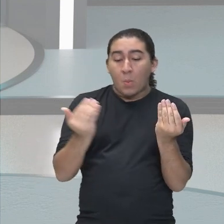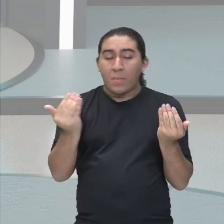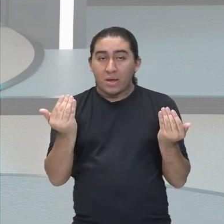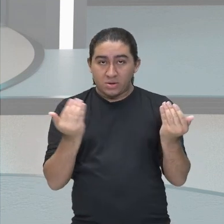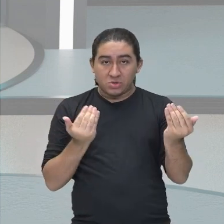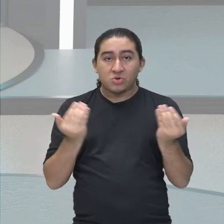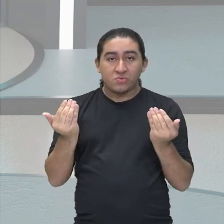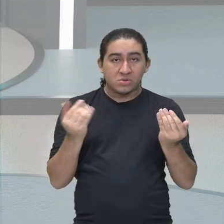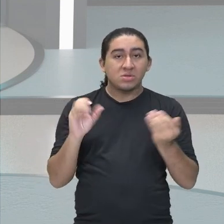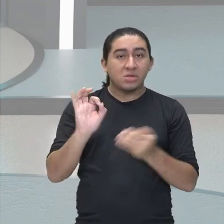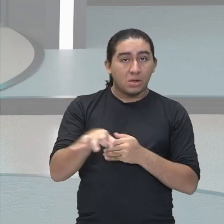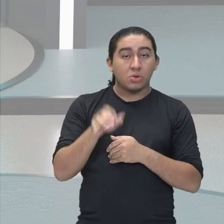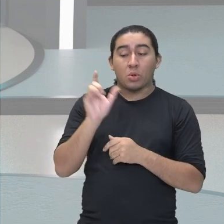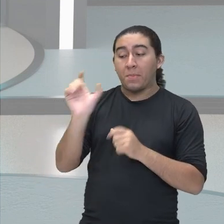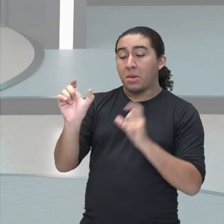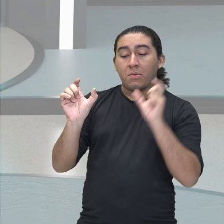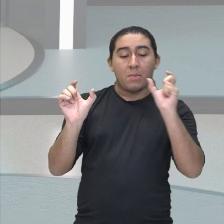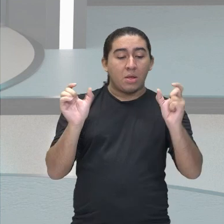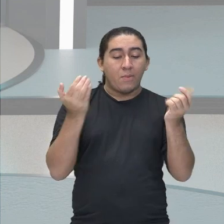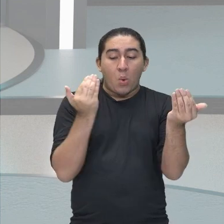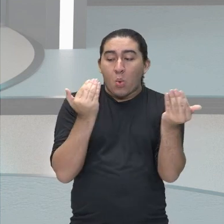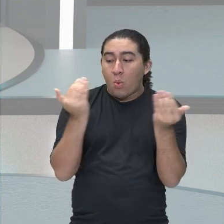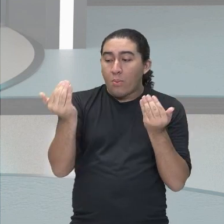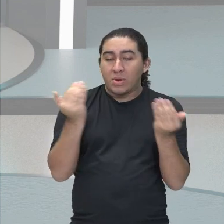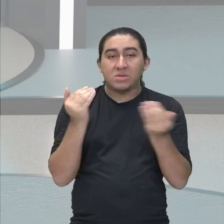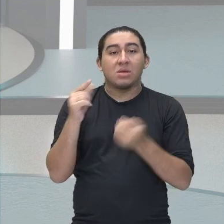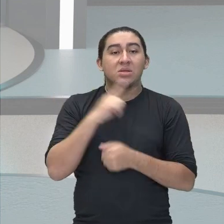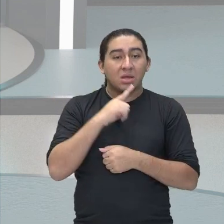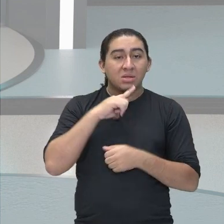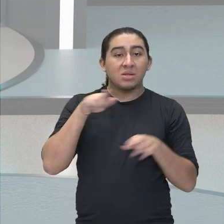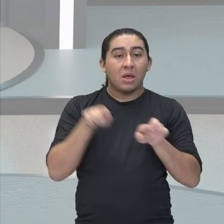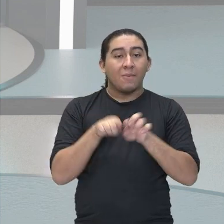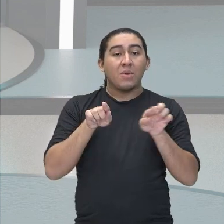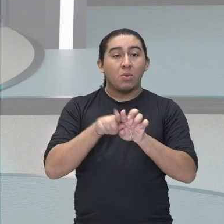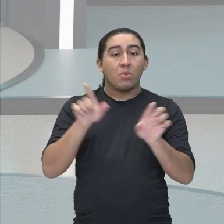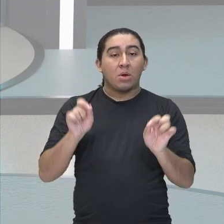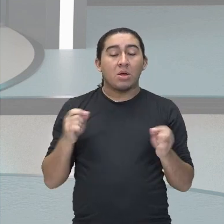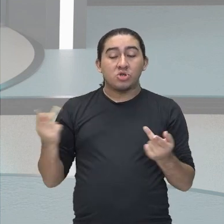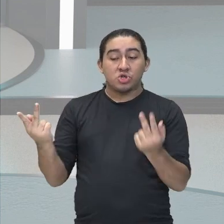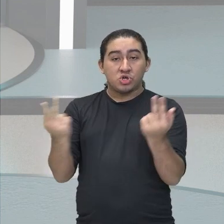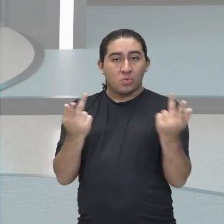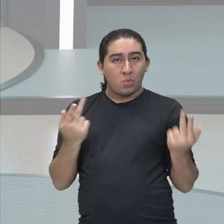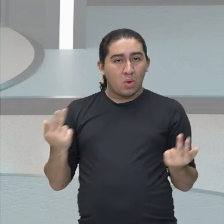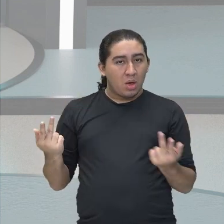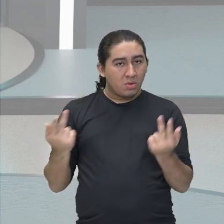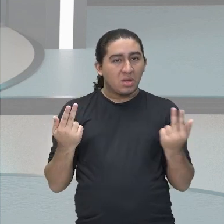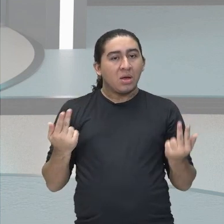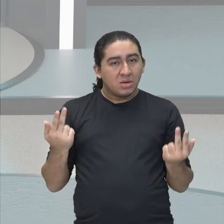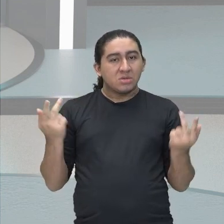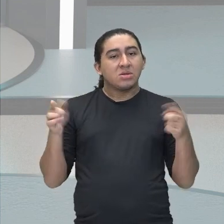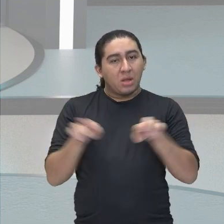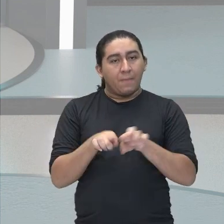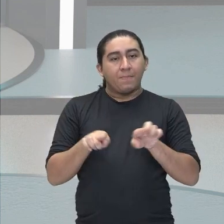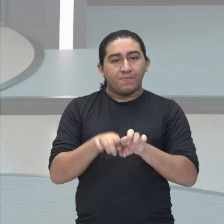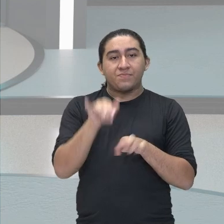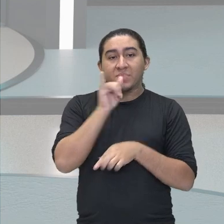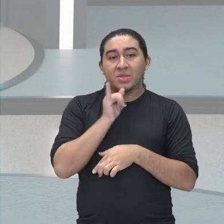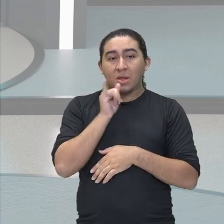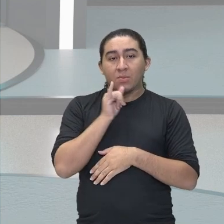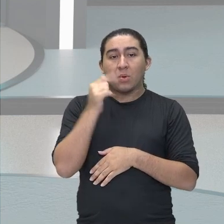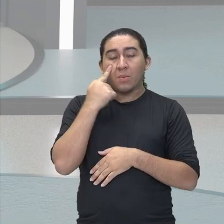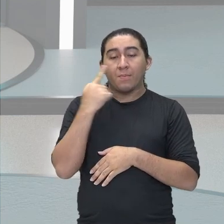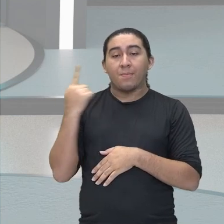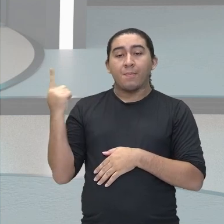né, dois elementos, tem o de igualdade. Então, eu comparo com o nível